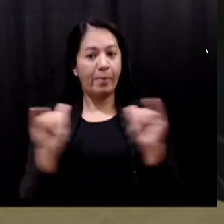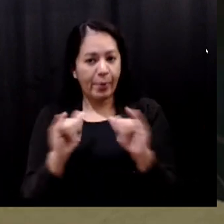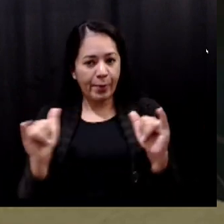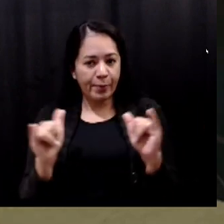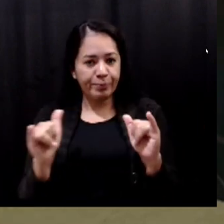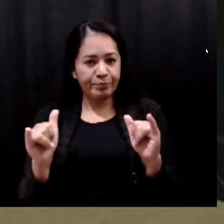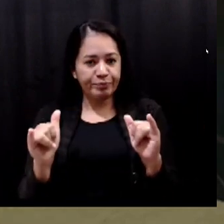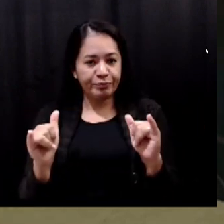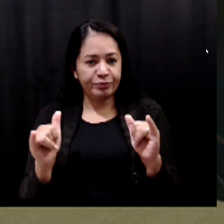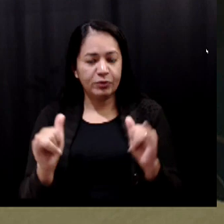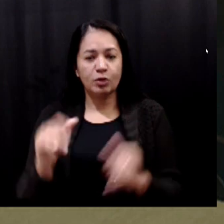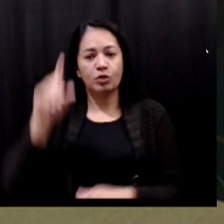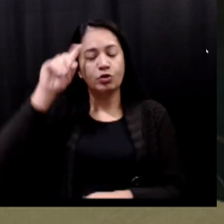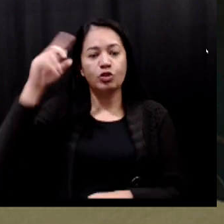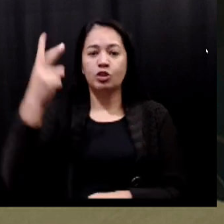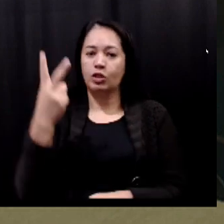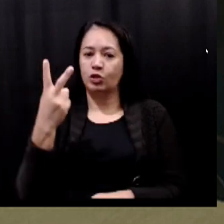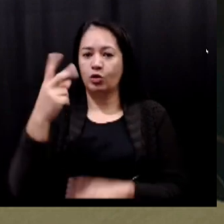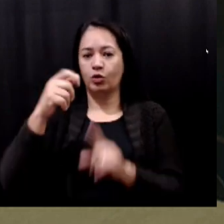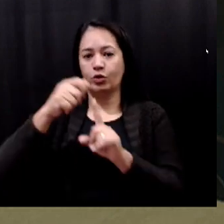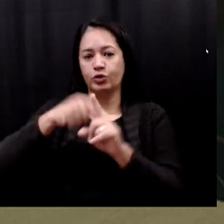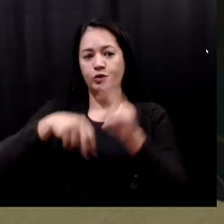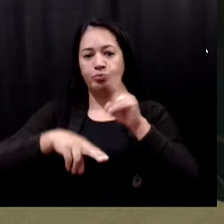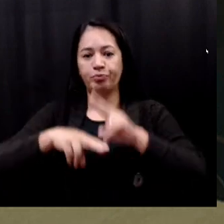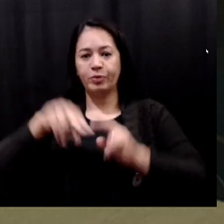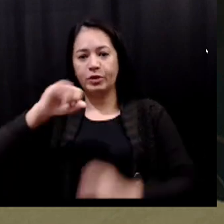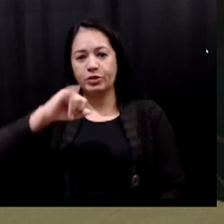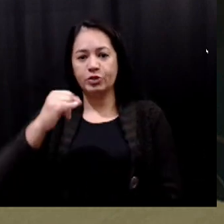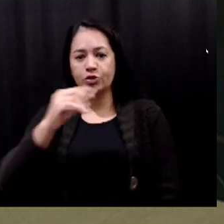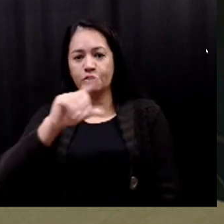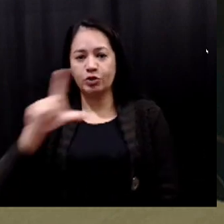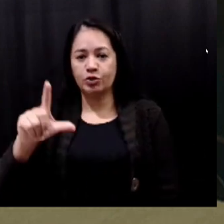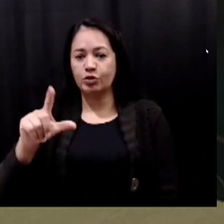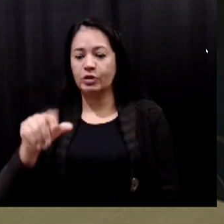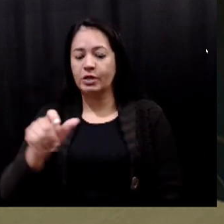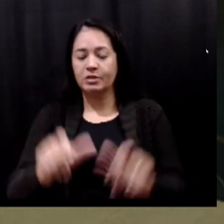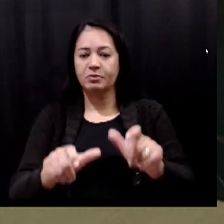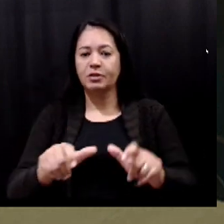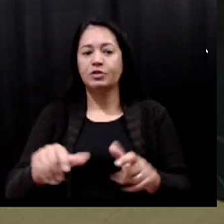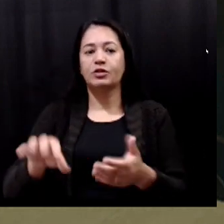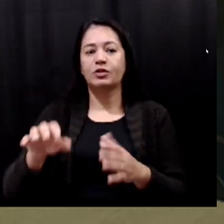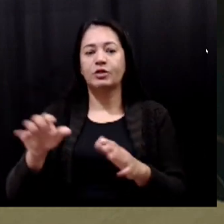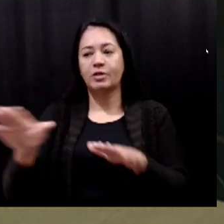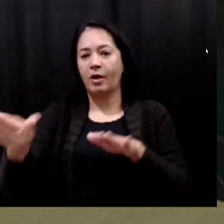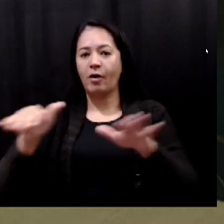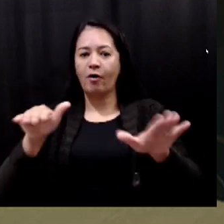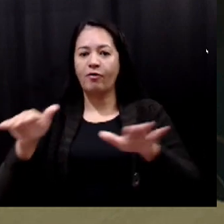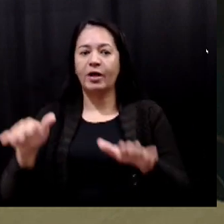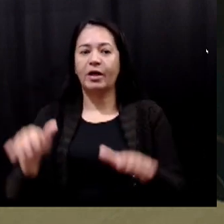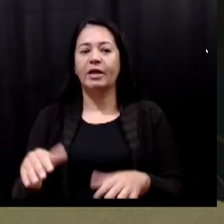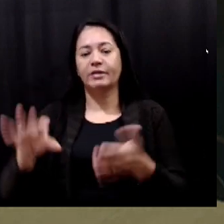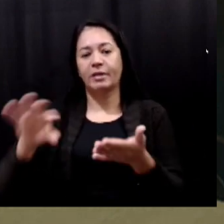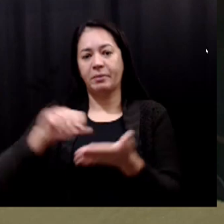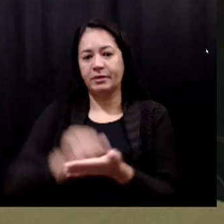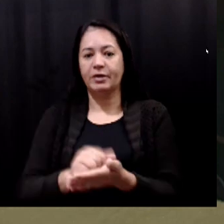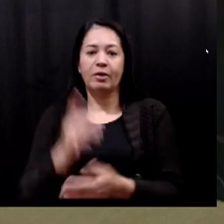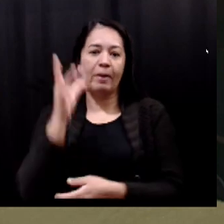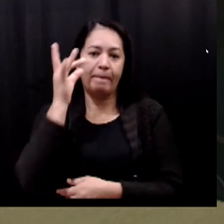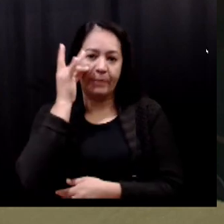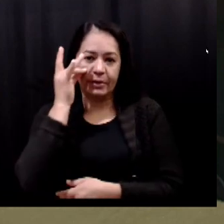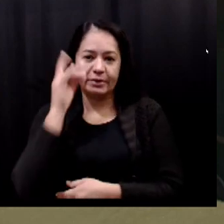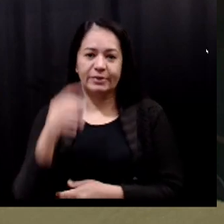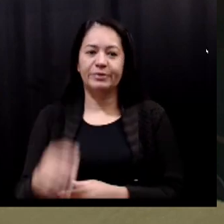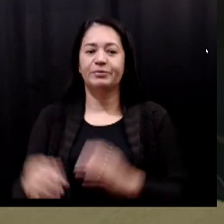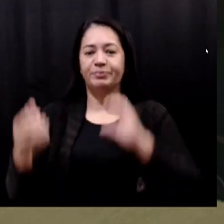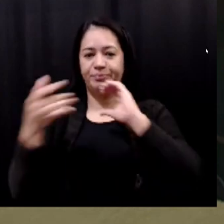julho. Os classificados serão convocados para a realização da matrícula de forma presencial nas unidades do CEPROCAMP. As aulas